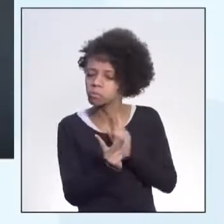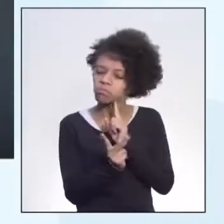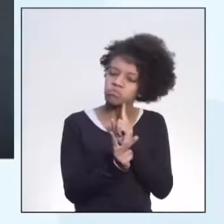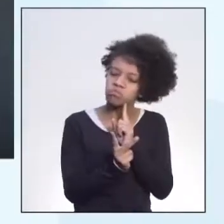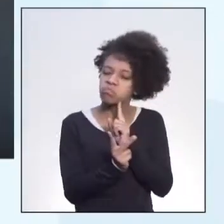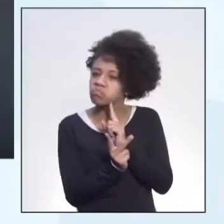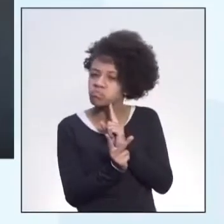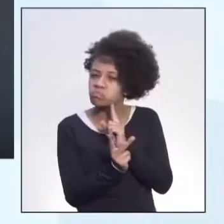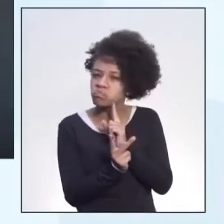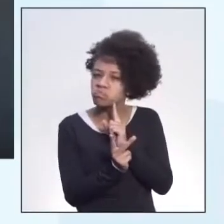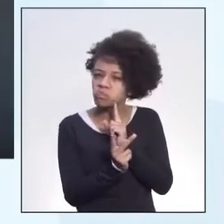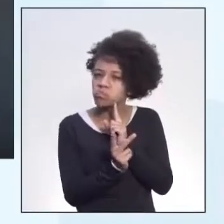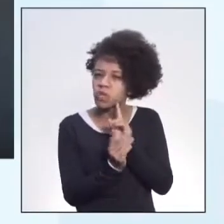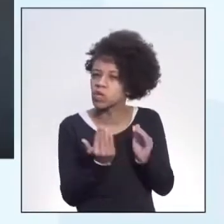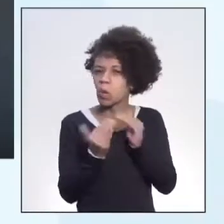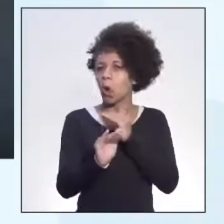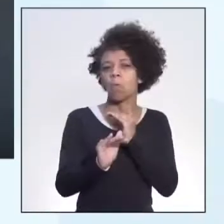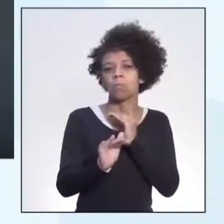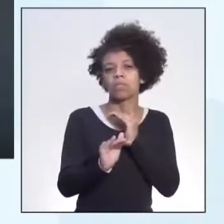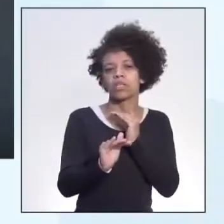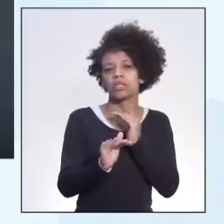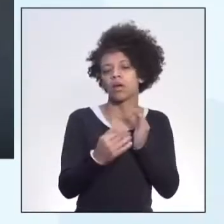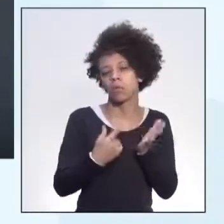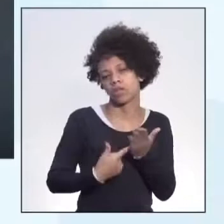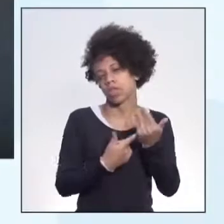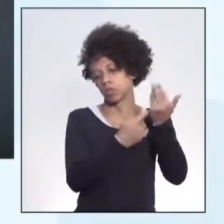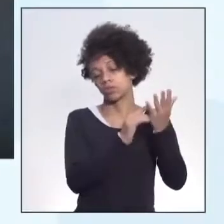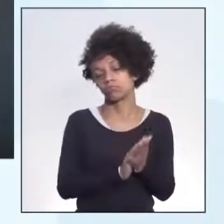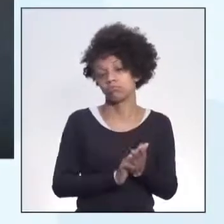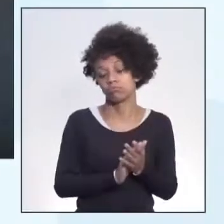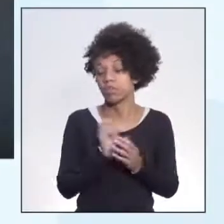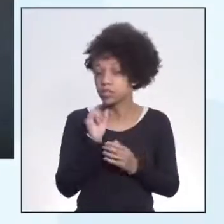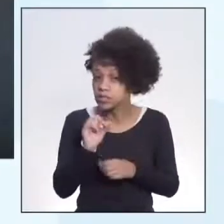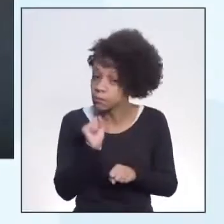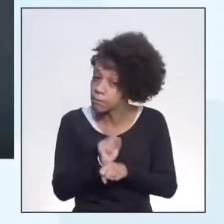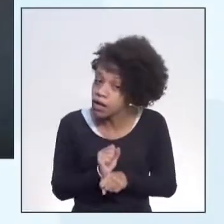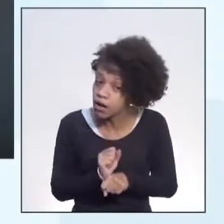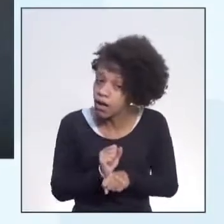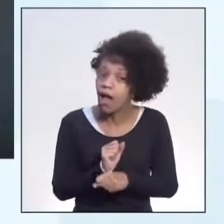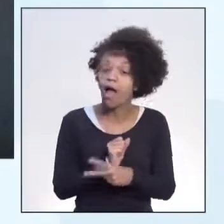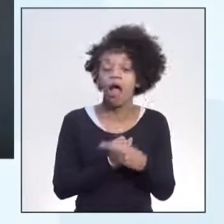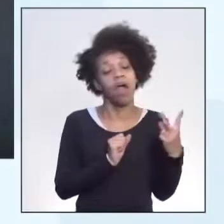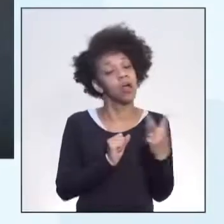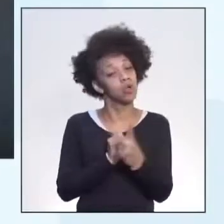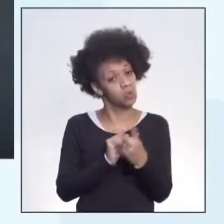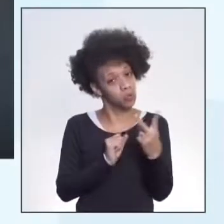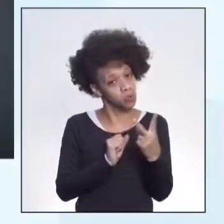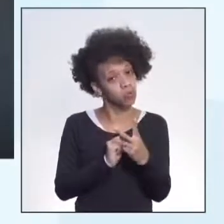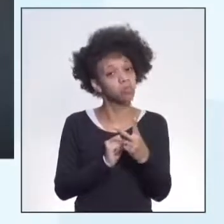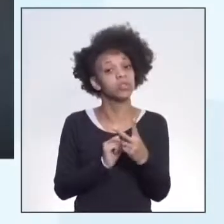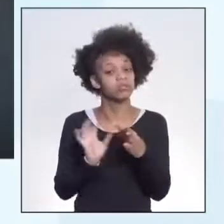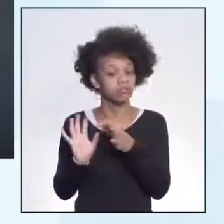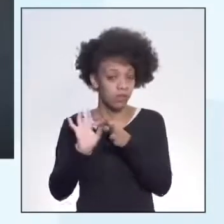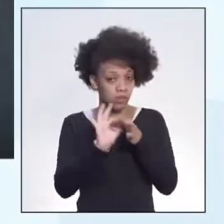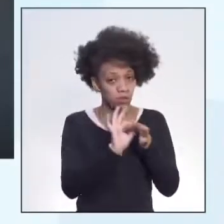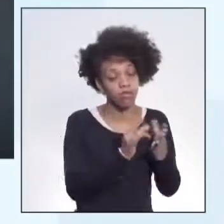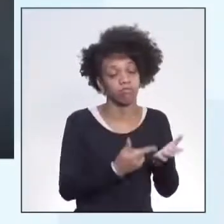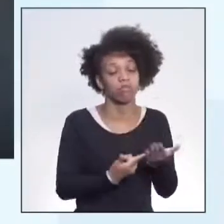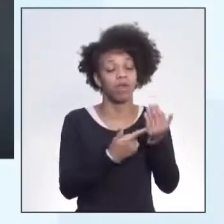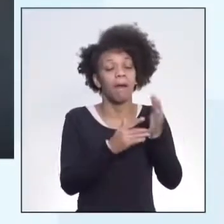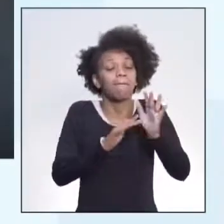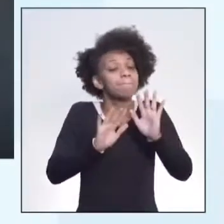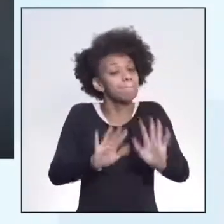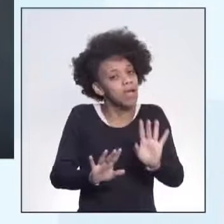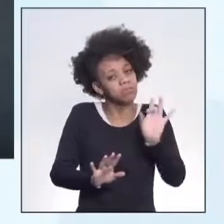não corresponde à tecnologia? Se a gente parar para pensar, a gente sabe que as duas imagens estão associadas à tecnologia. Só